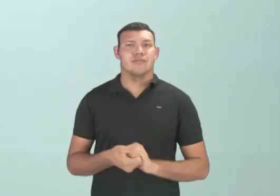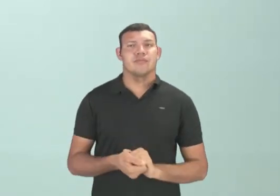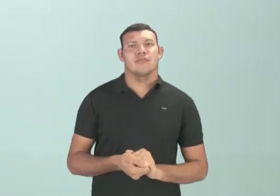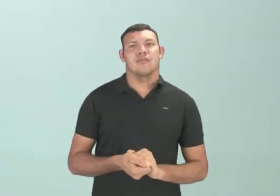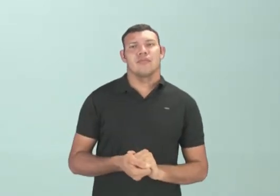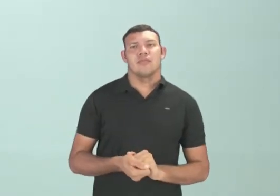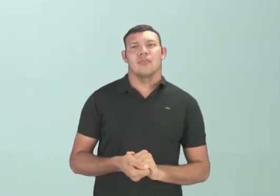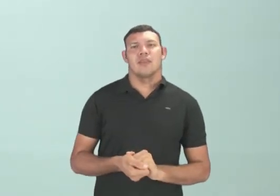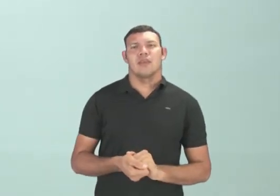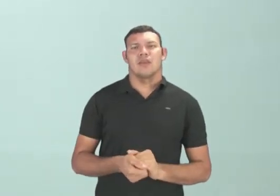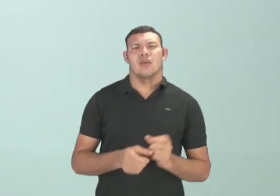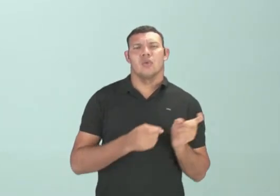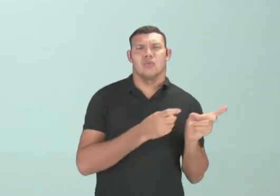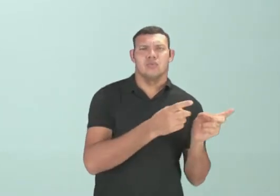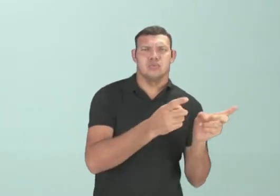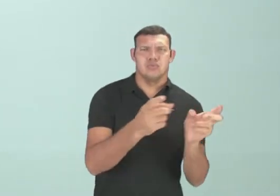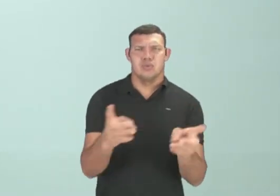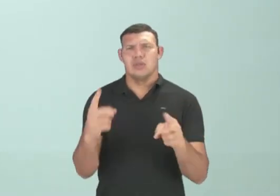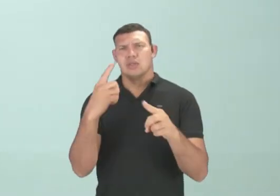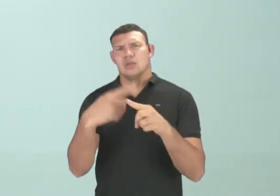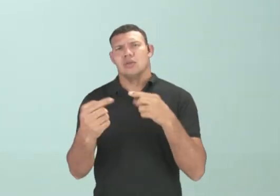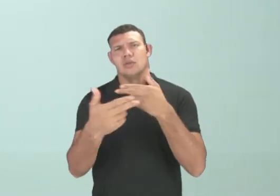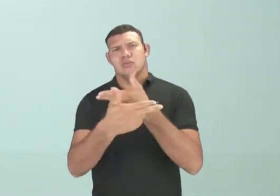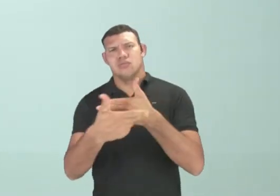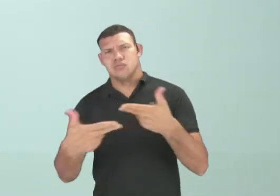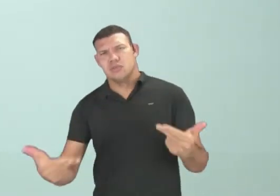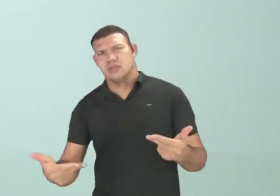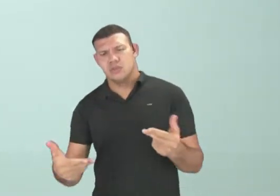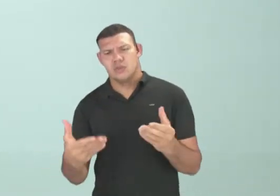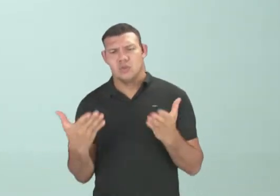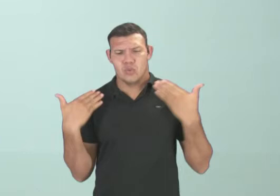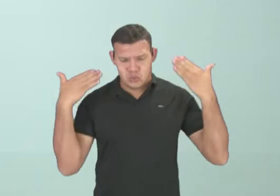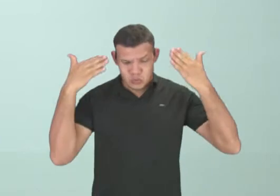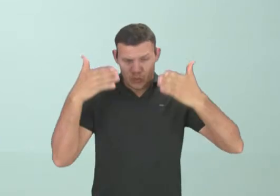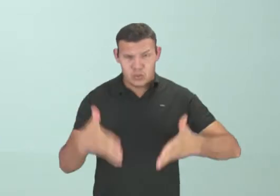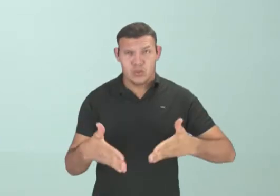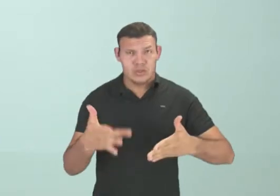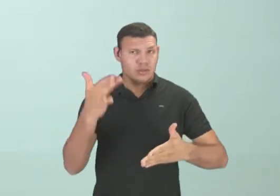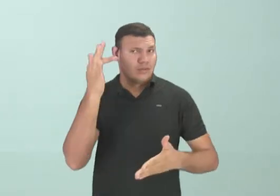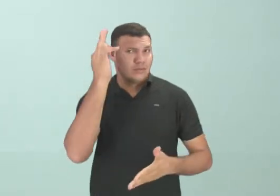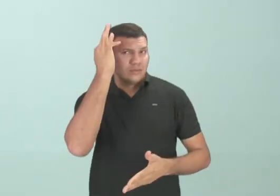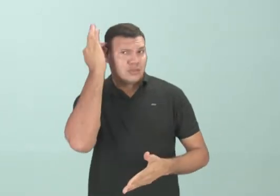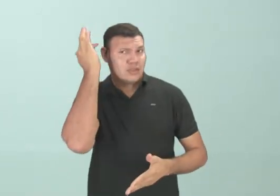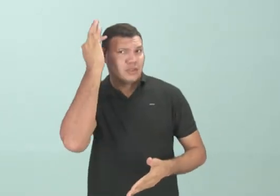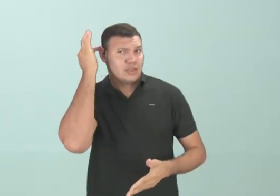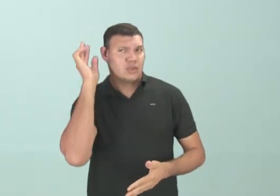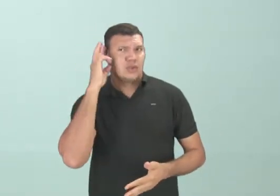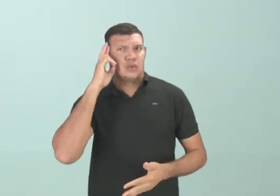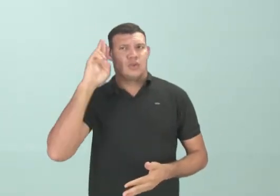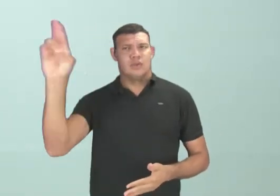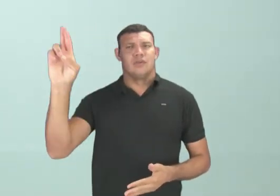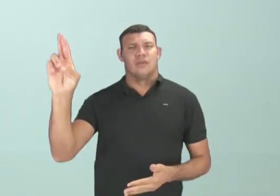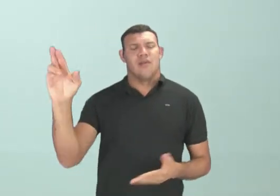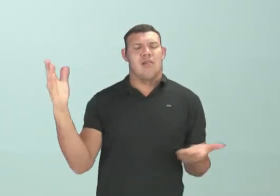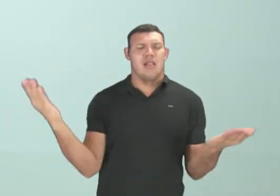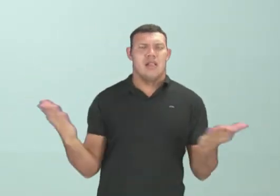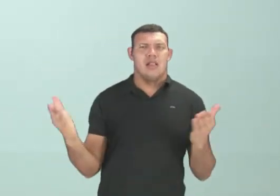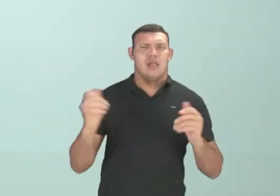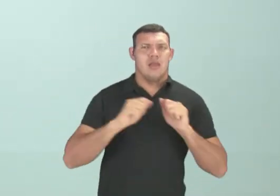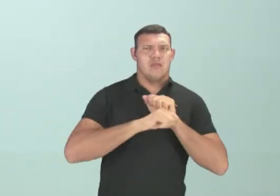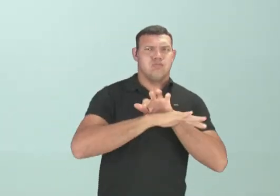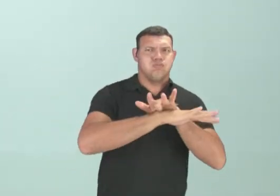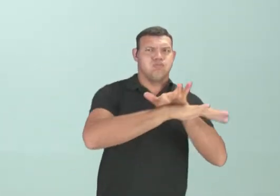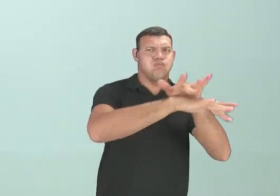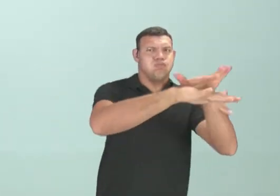a transposição de produtos, de venda, porque antes era centrado apenas no feudalismo, nos senhores ali, agora não, vai ser